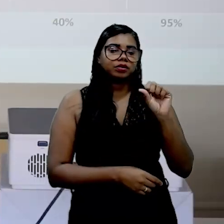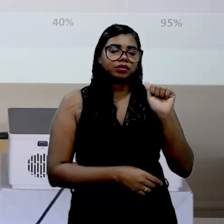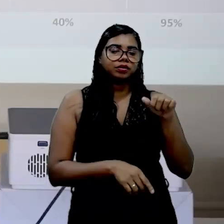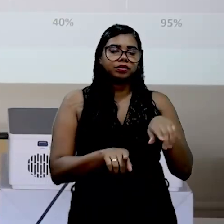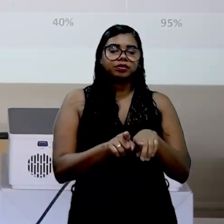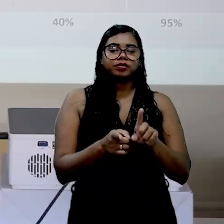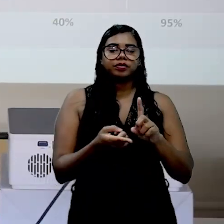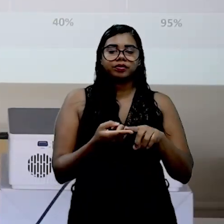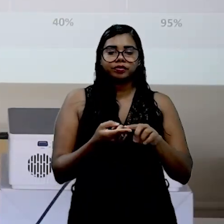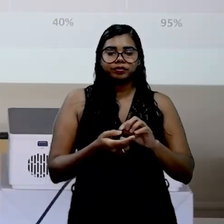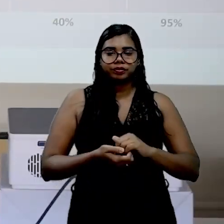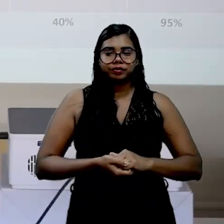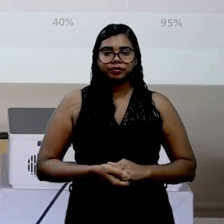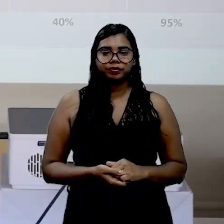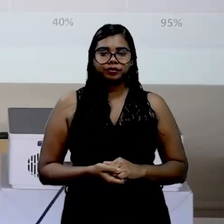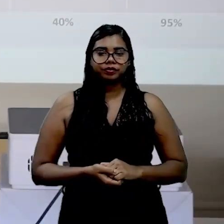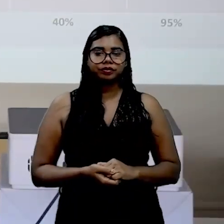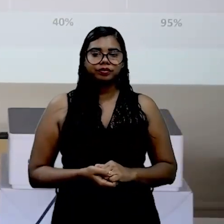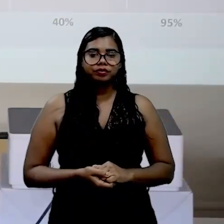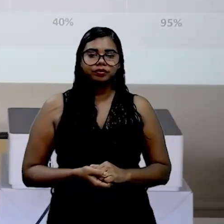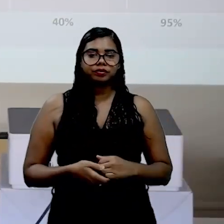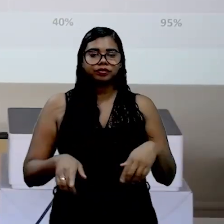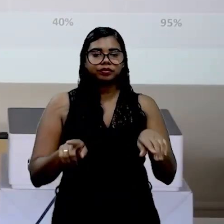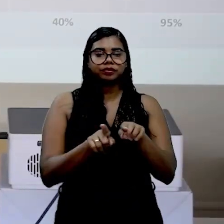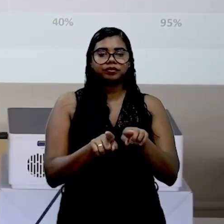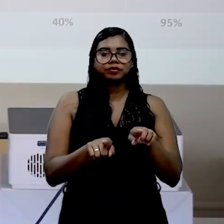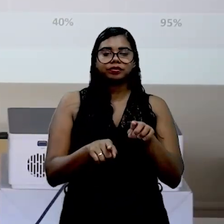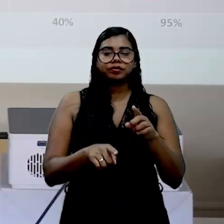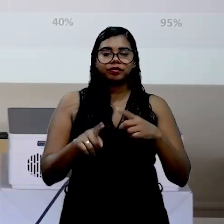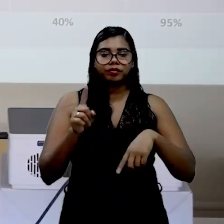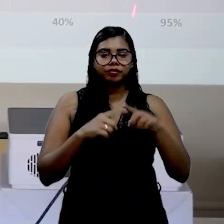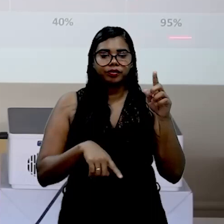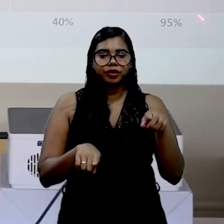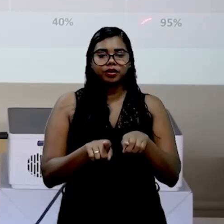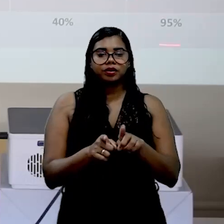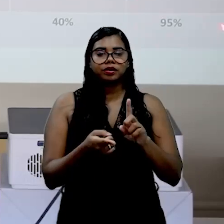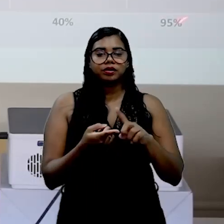quando você associa, quando você faz uma associação do PSA e o toque alterado, você veja